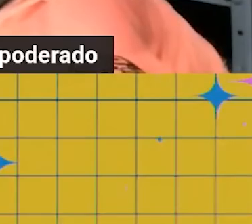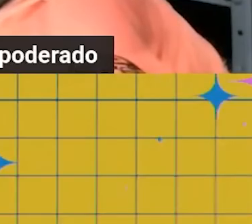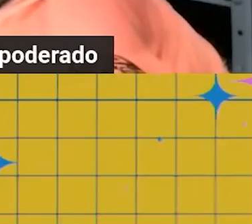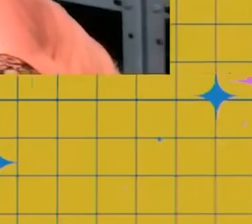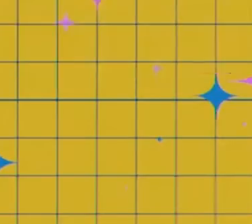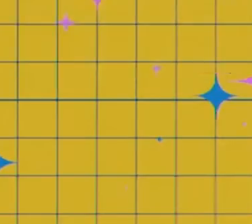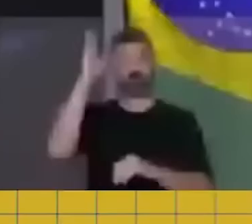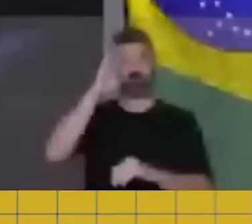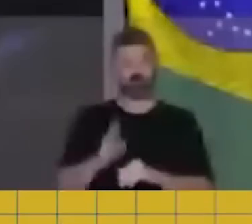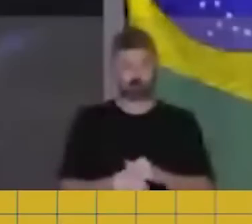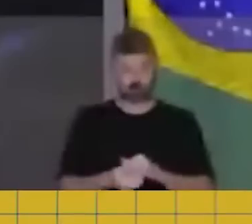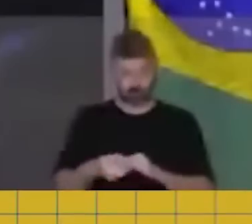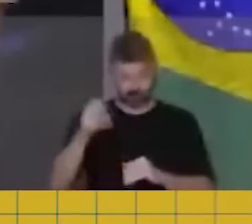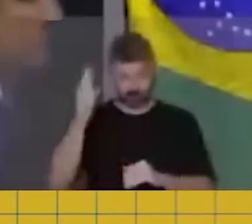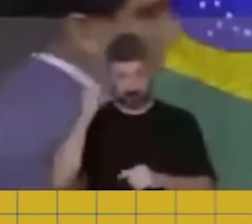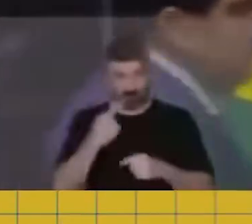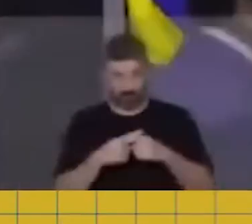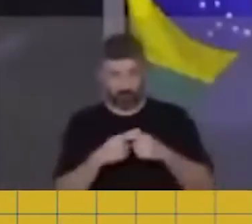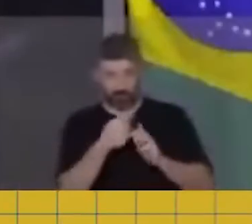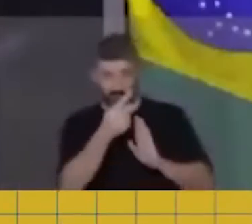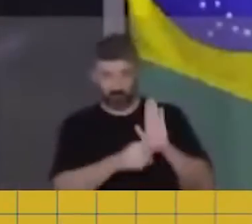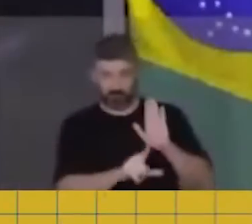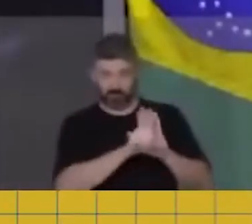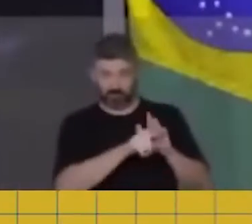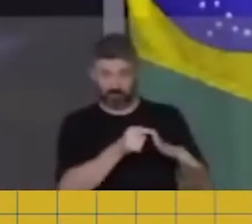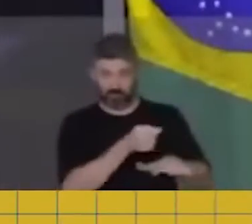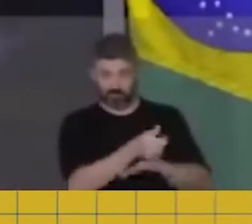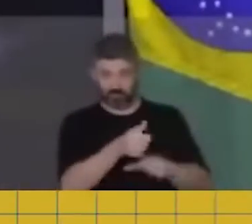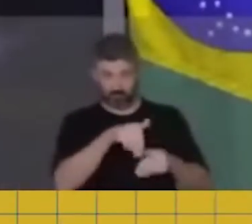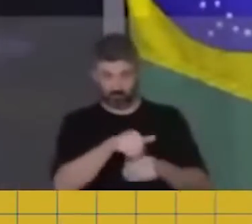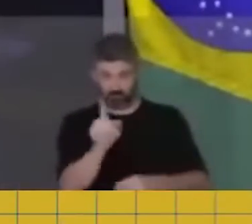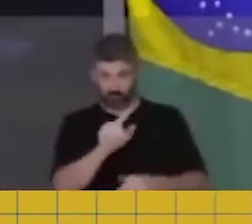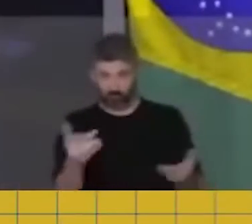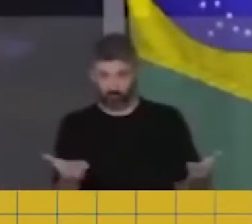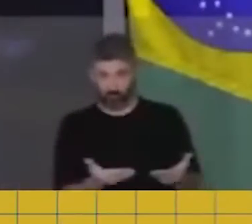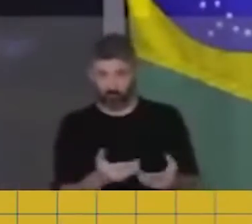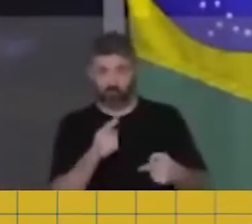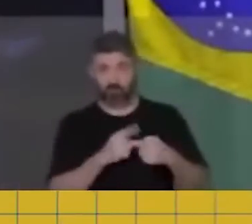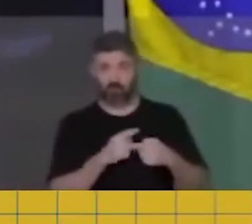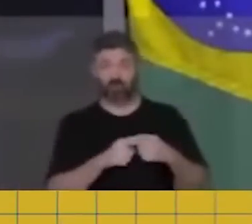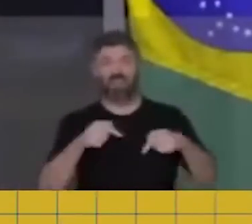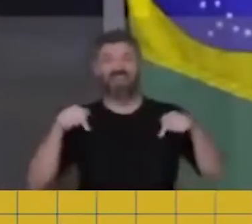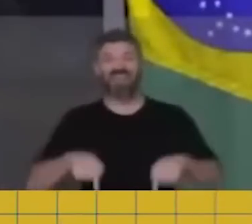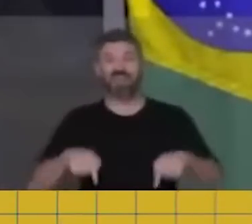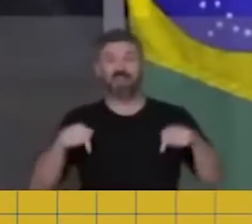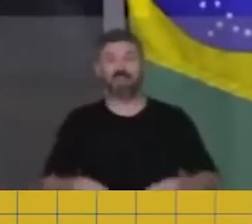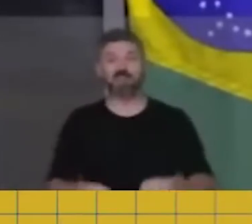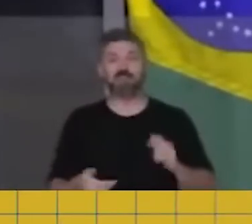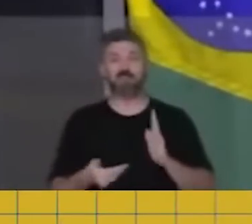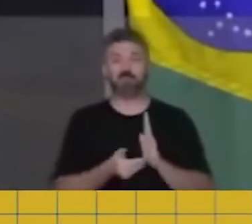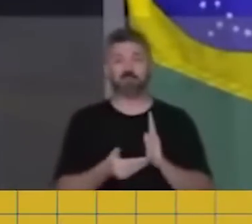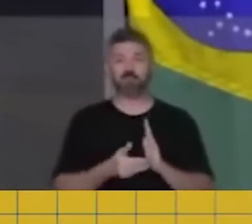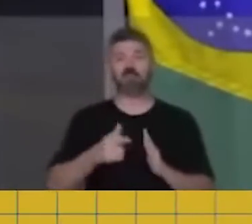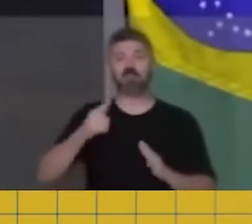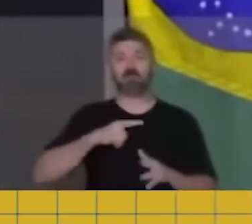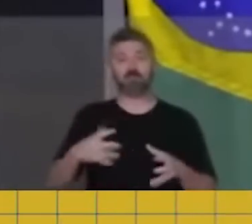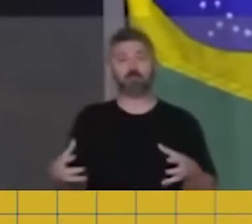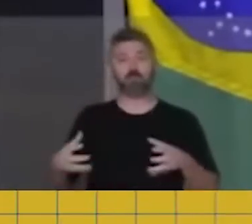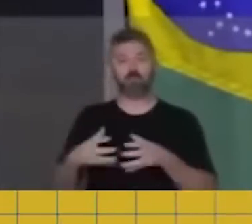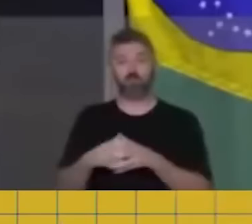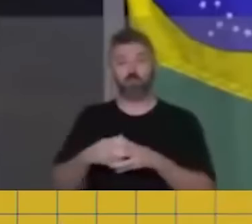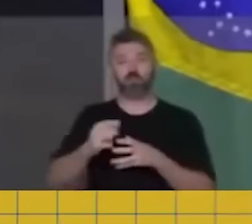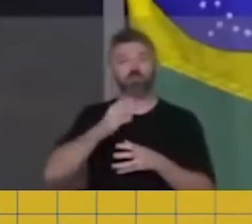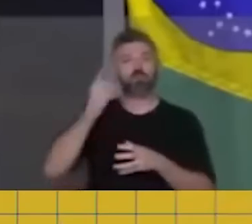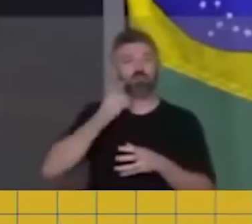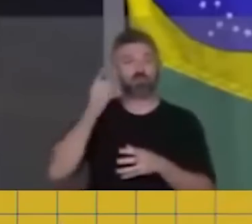isso aqui que a pele da fake News não foi pautado hoje porque aqui nesta Câmara tem uma bancada de